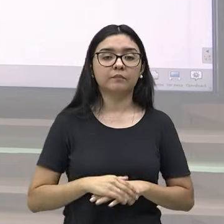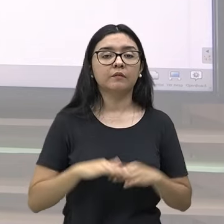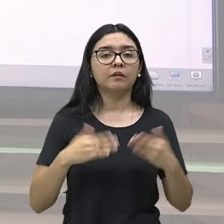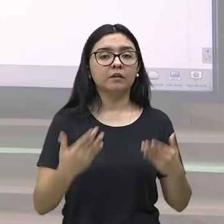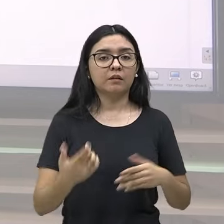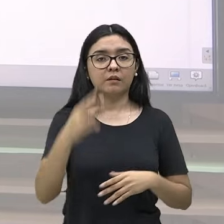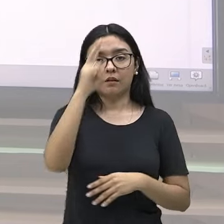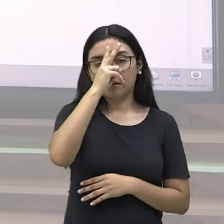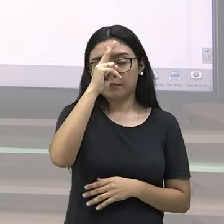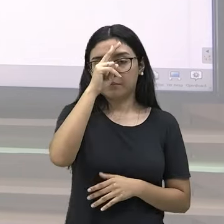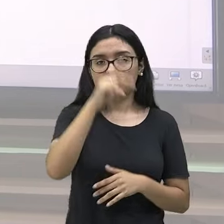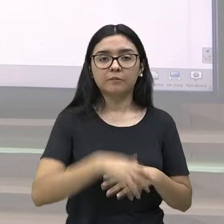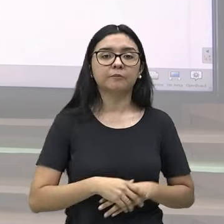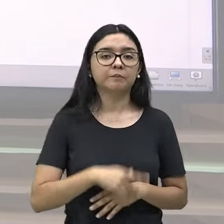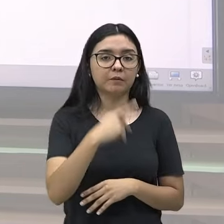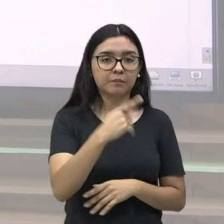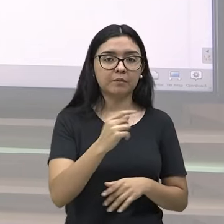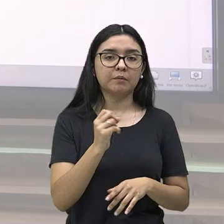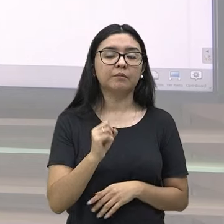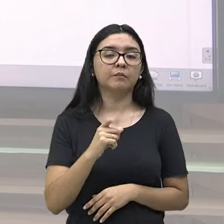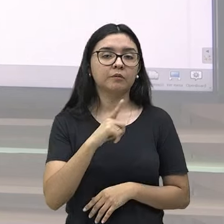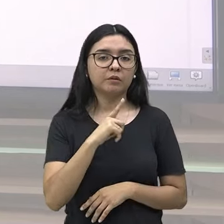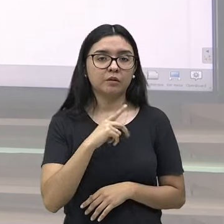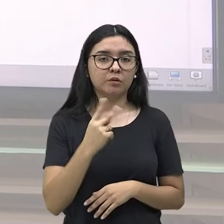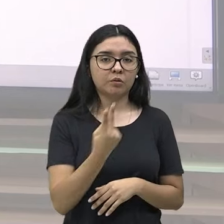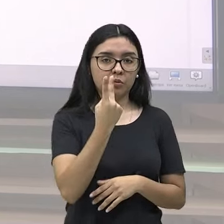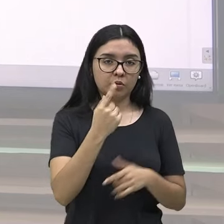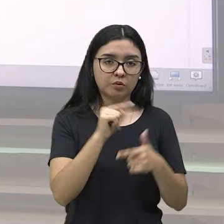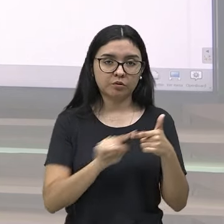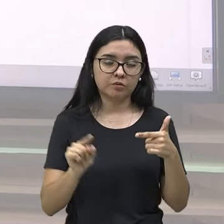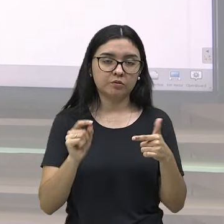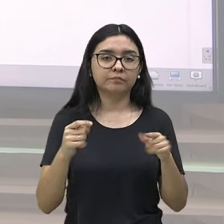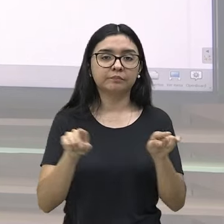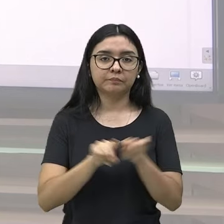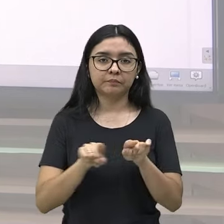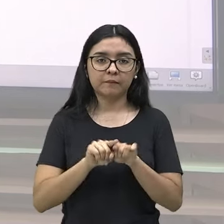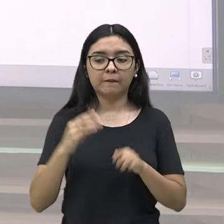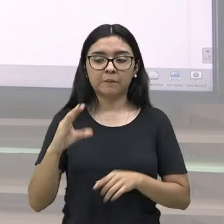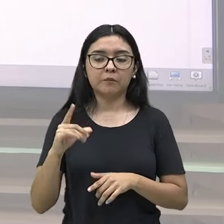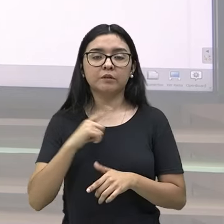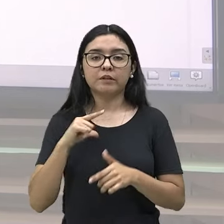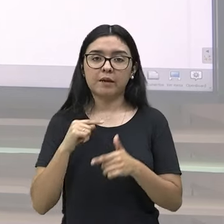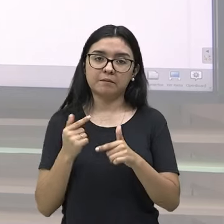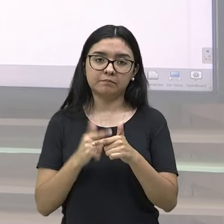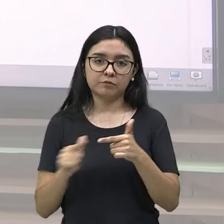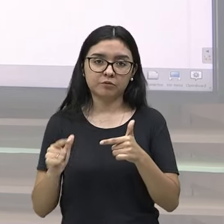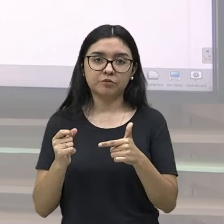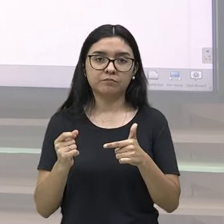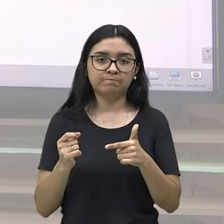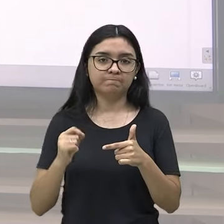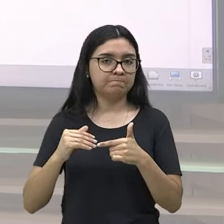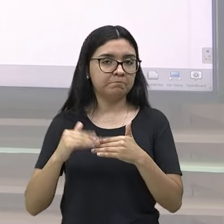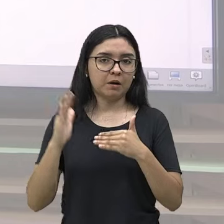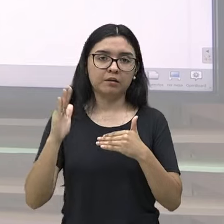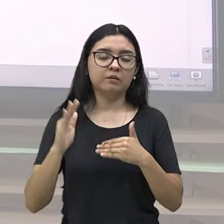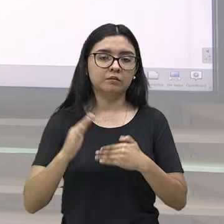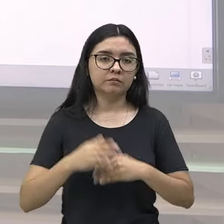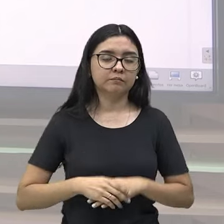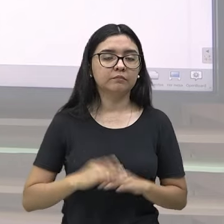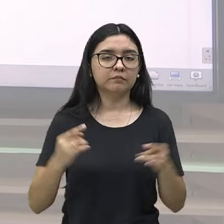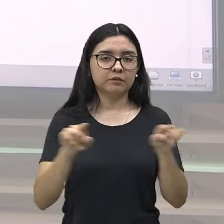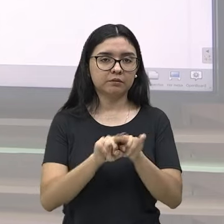2 divisores, o número composto tem mais de 2 divisores, tudo bem? E, além disso, você aprendeu até aqui, ó,